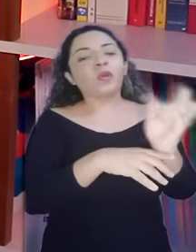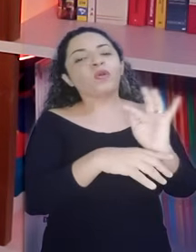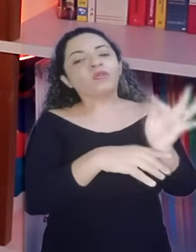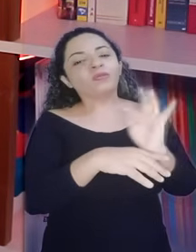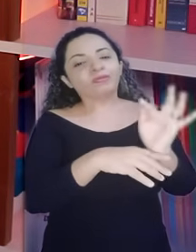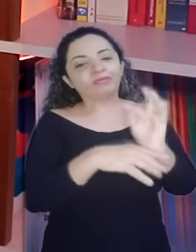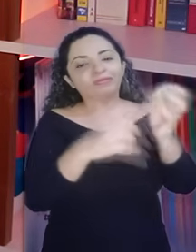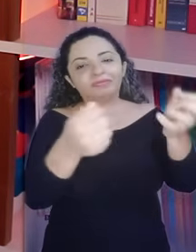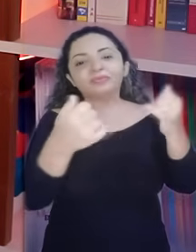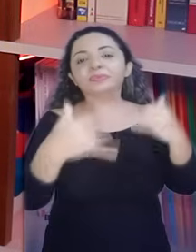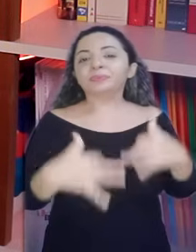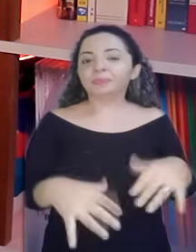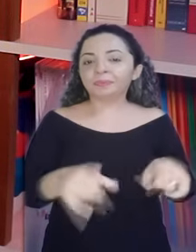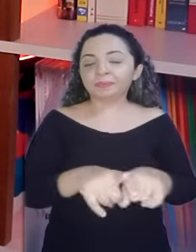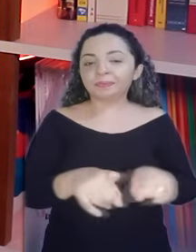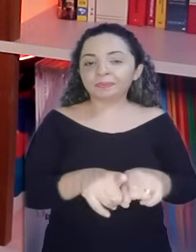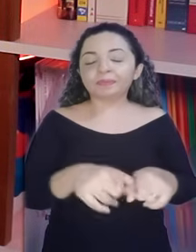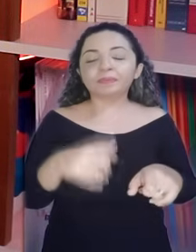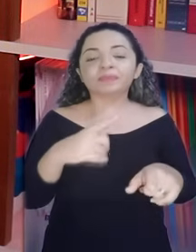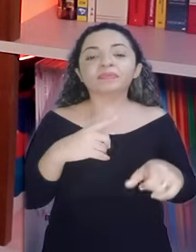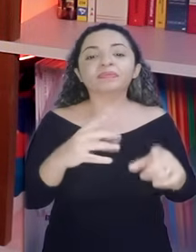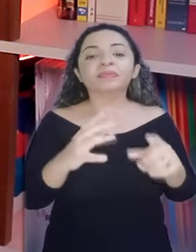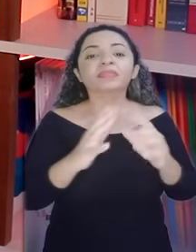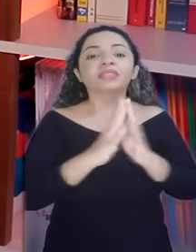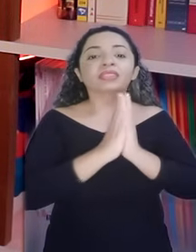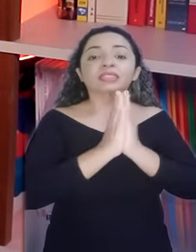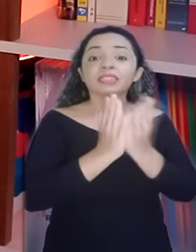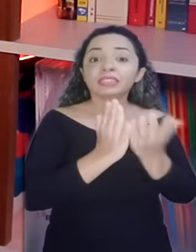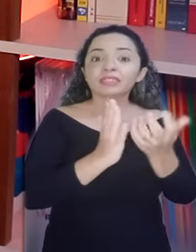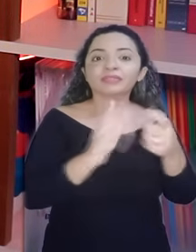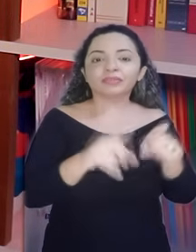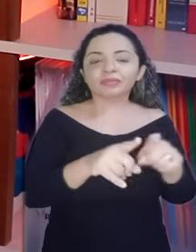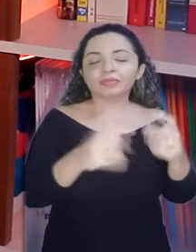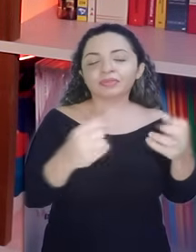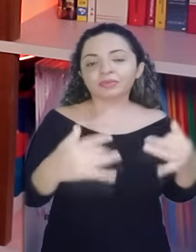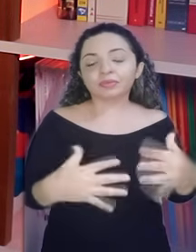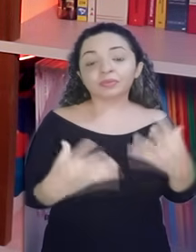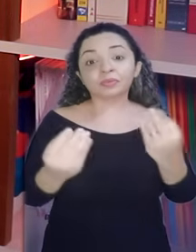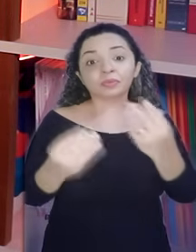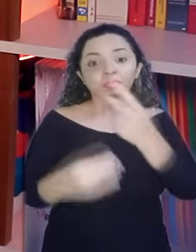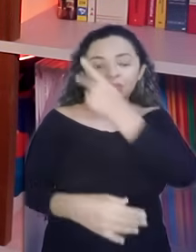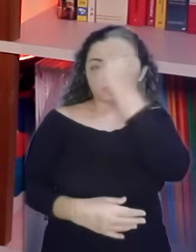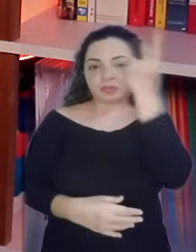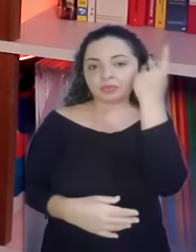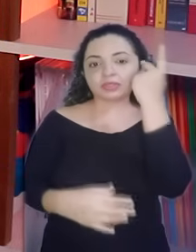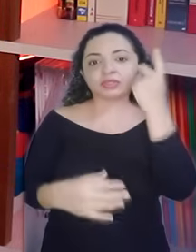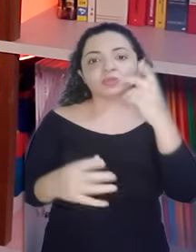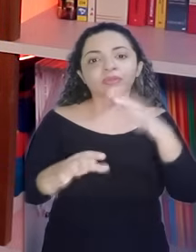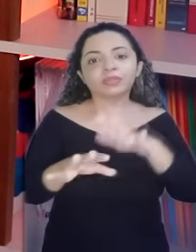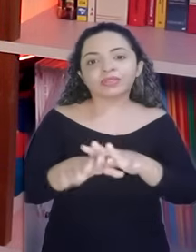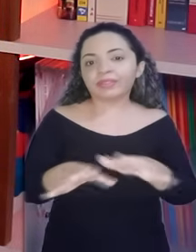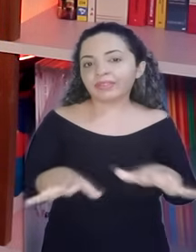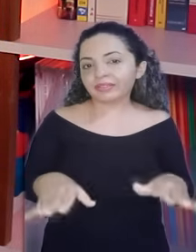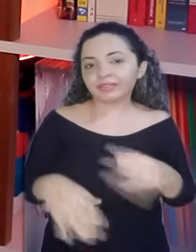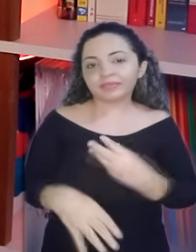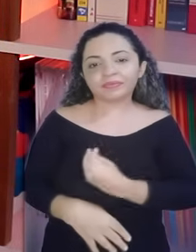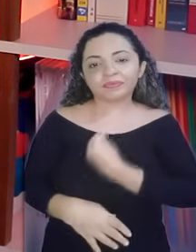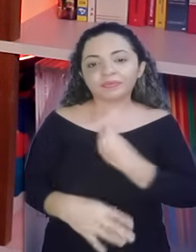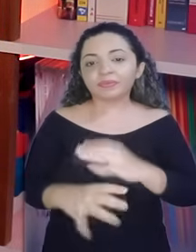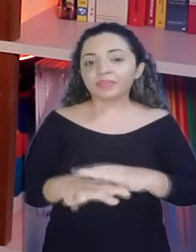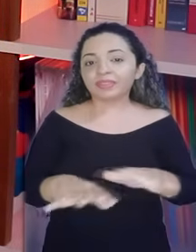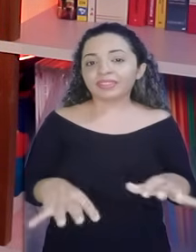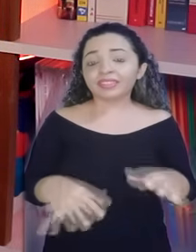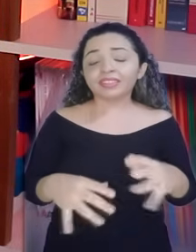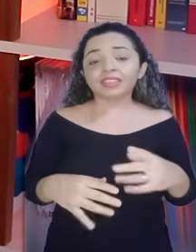bem isso, que também tem um livro, essa perspectiva de que pessoas, muitas pessoas, comungam desse tipo de vida